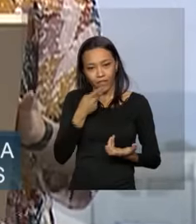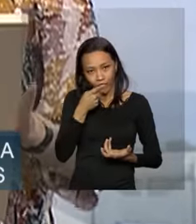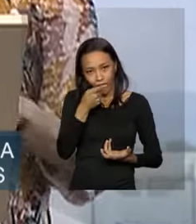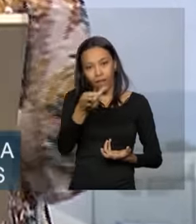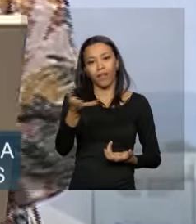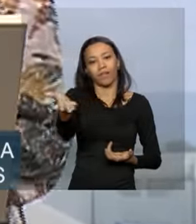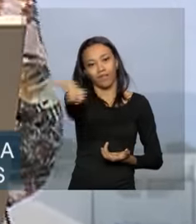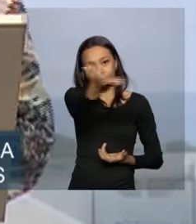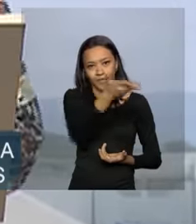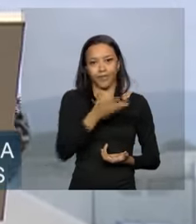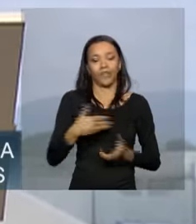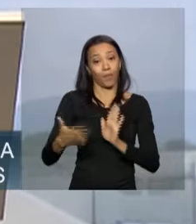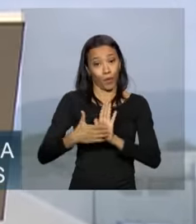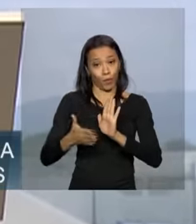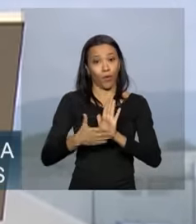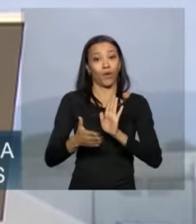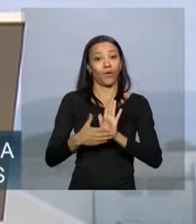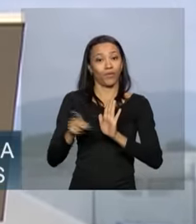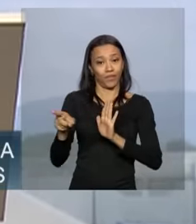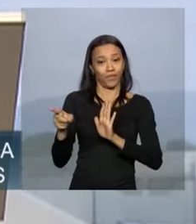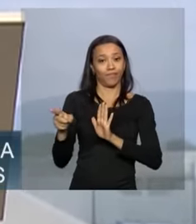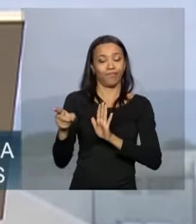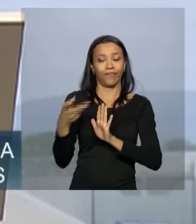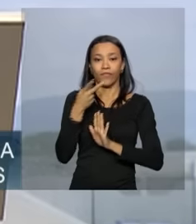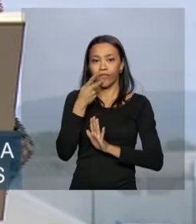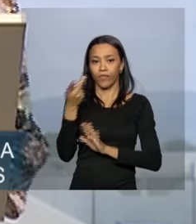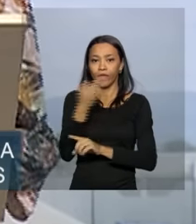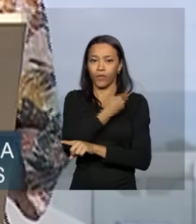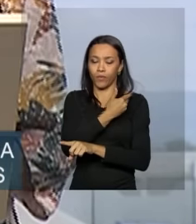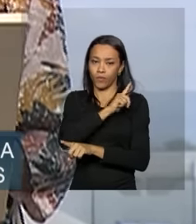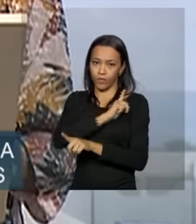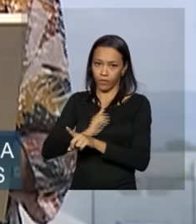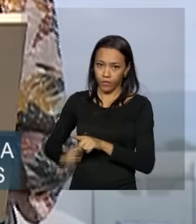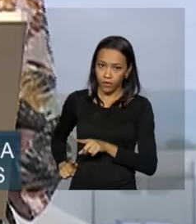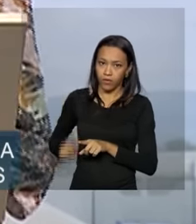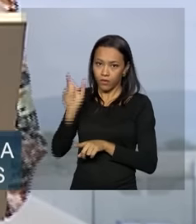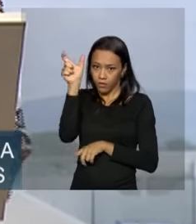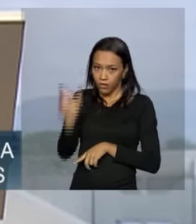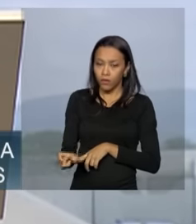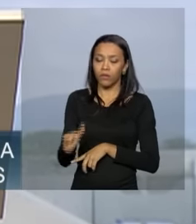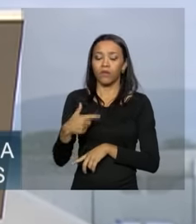a proposta feita pelo governador. Mas, além disso,